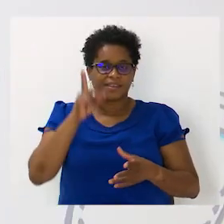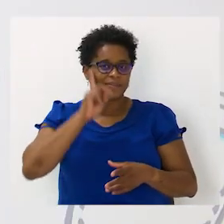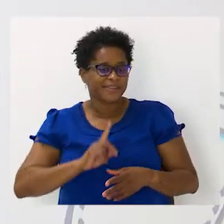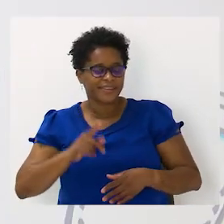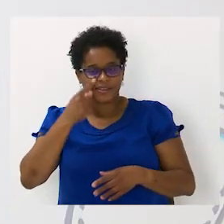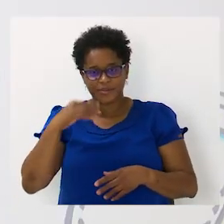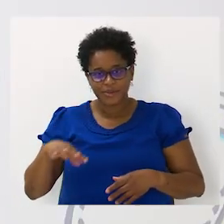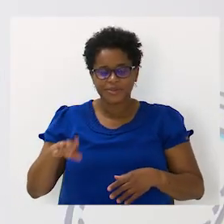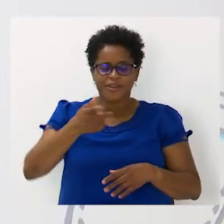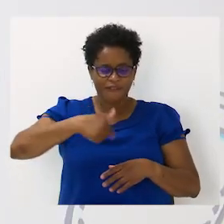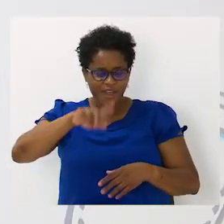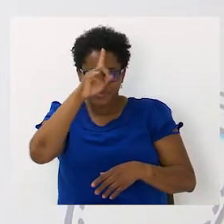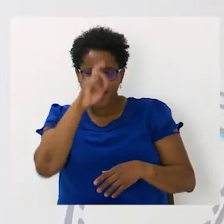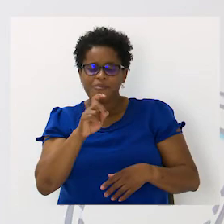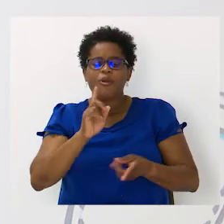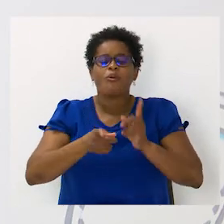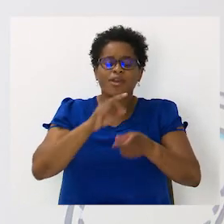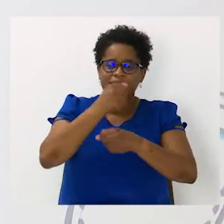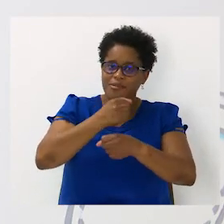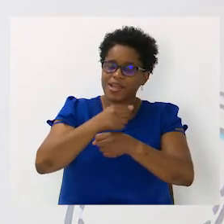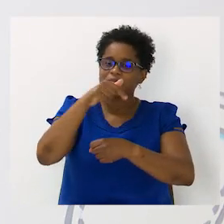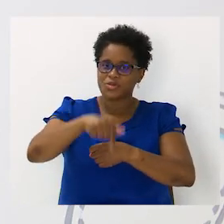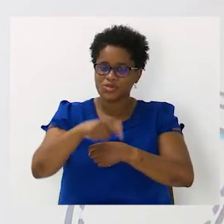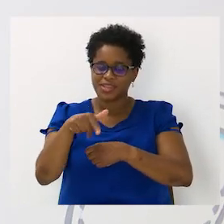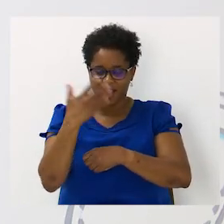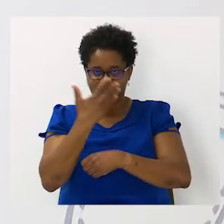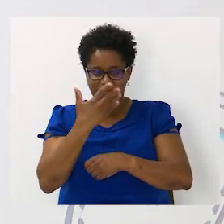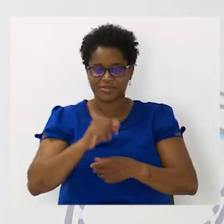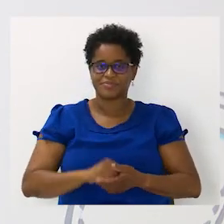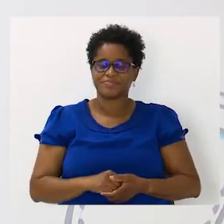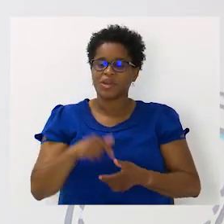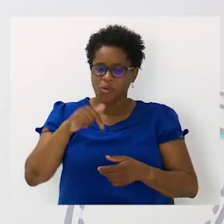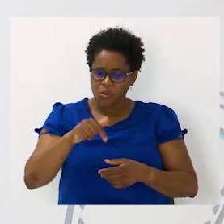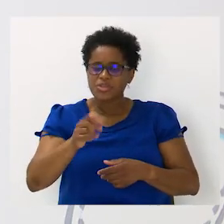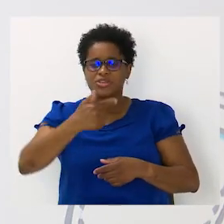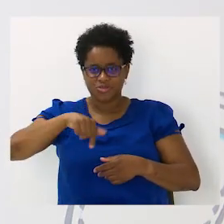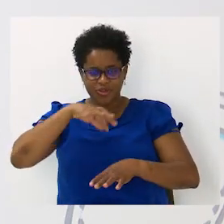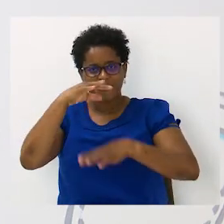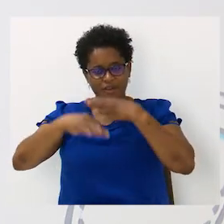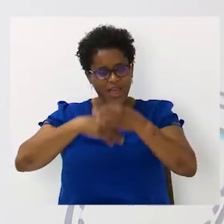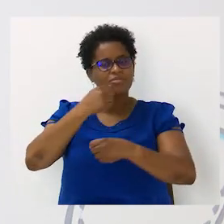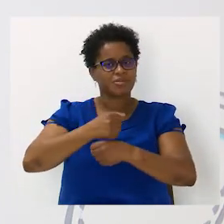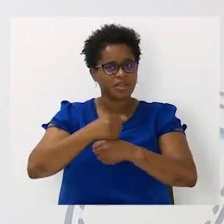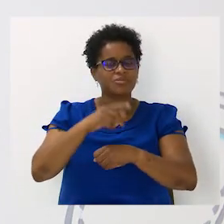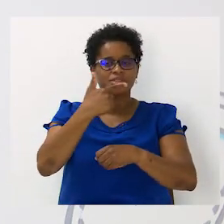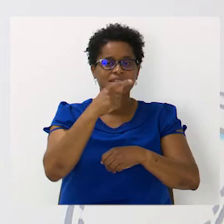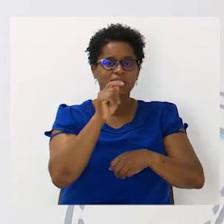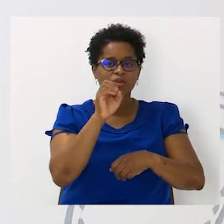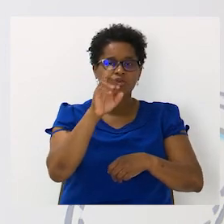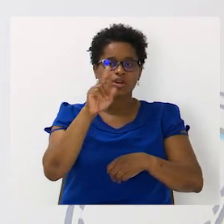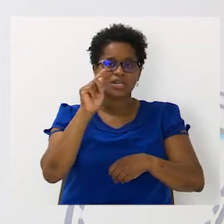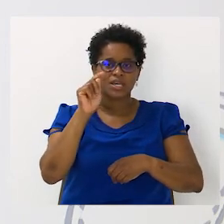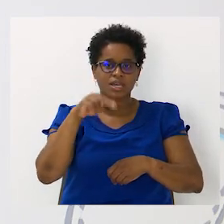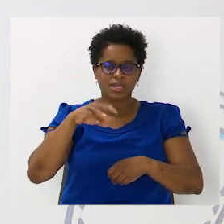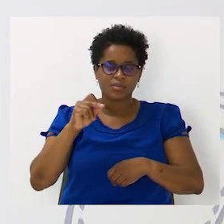Meninas e meninos, vamos recordar o que nós vimos hoje nessa aula. Hoje nós falamos sobre Teorema de Tales,